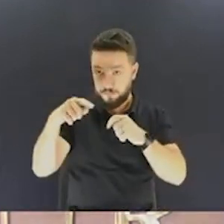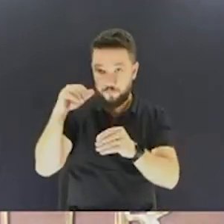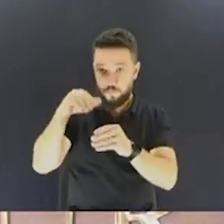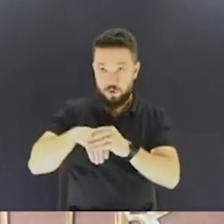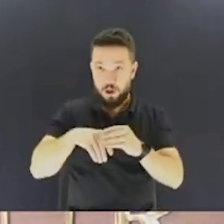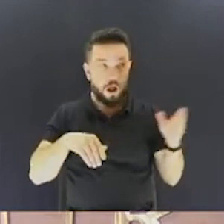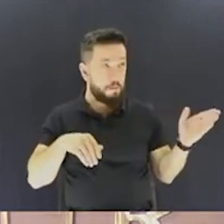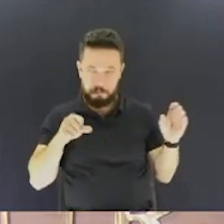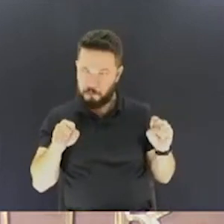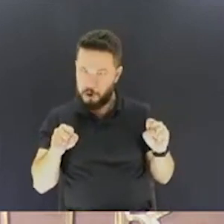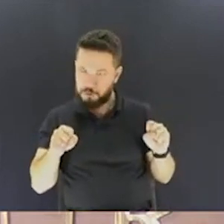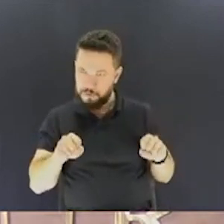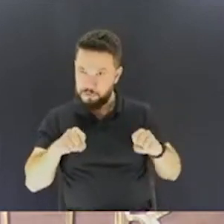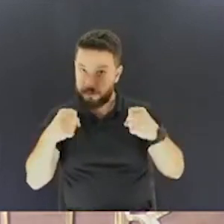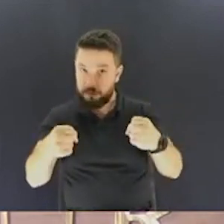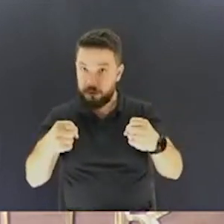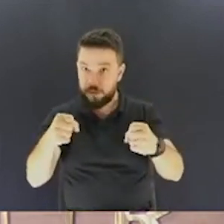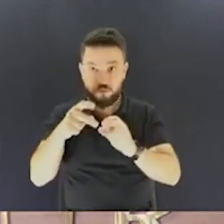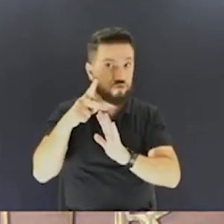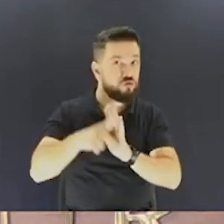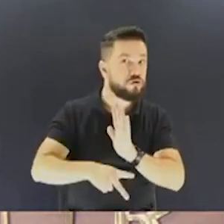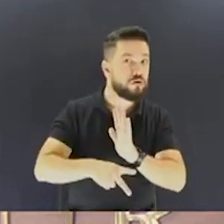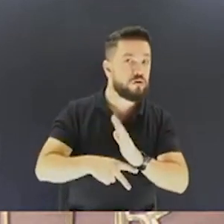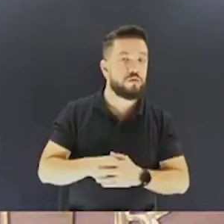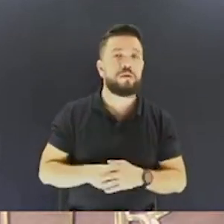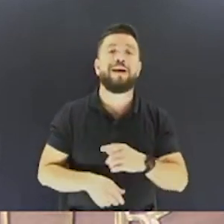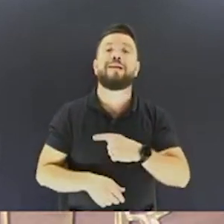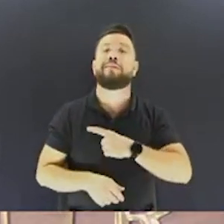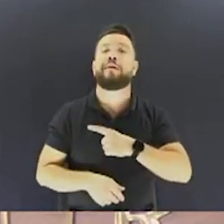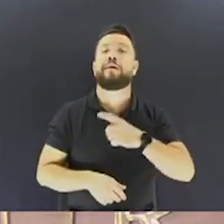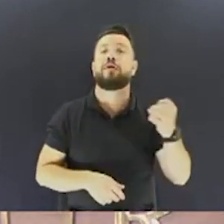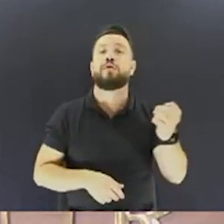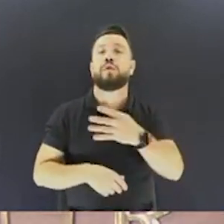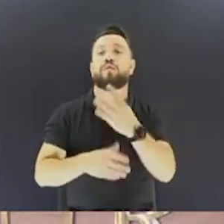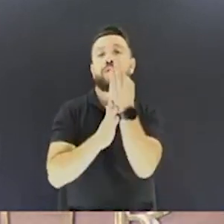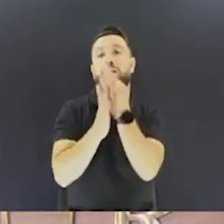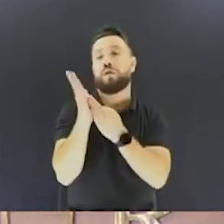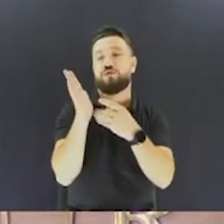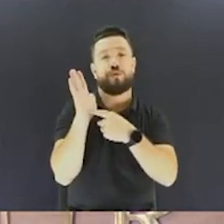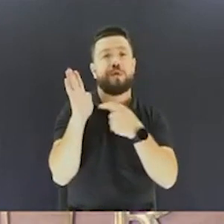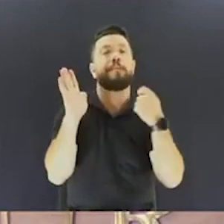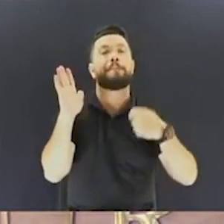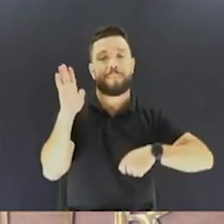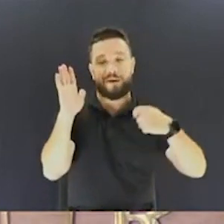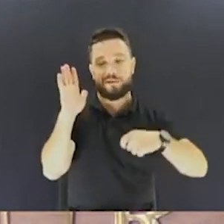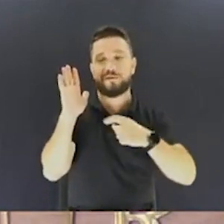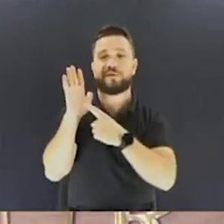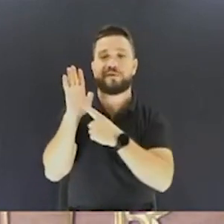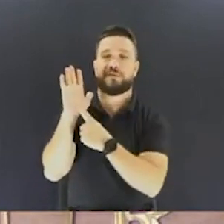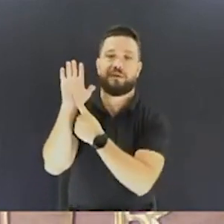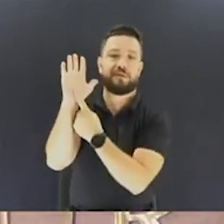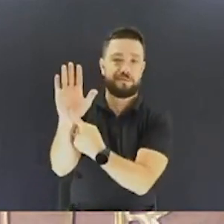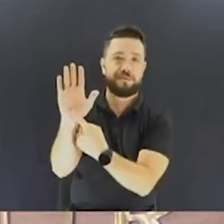o projeto ou não. Havendo emenda apresentada após o trâmite da proposição principal nas comissões,